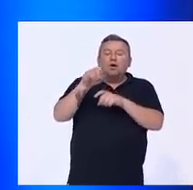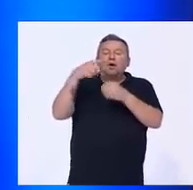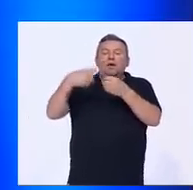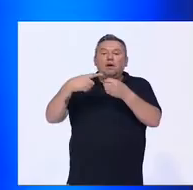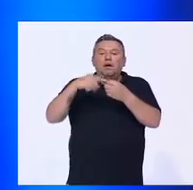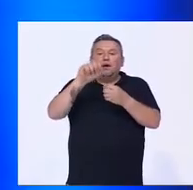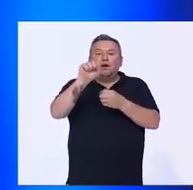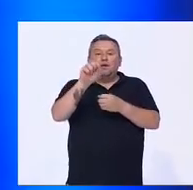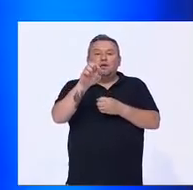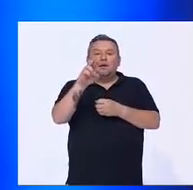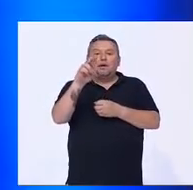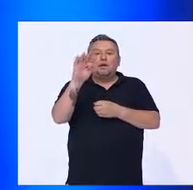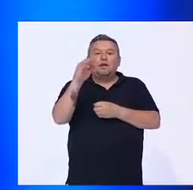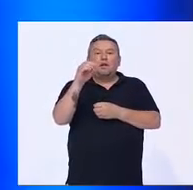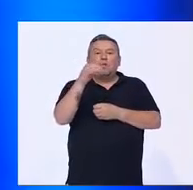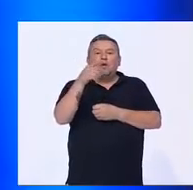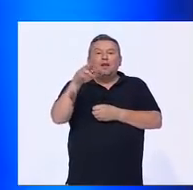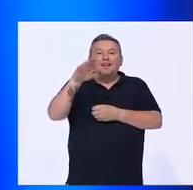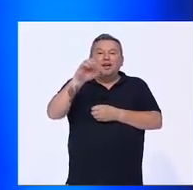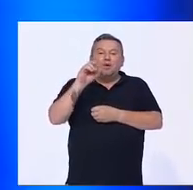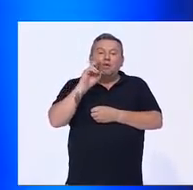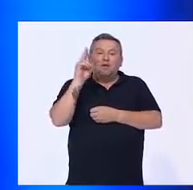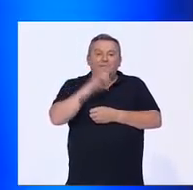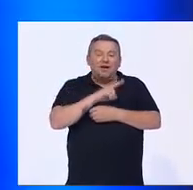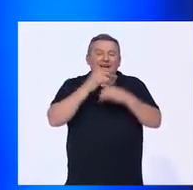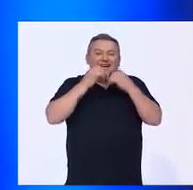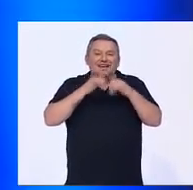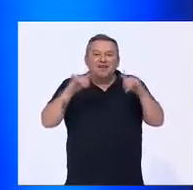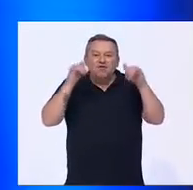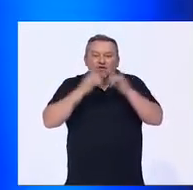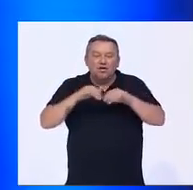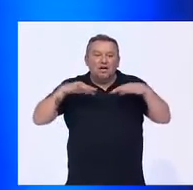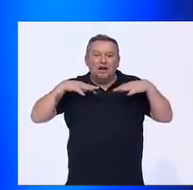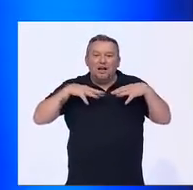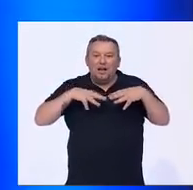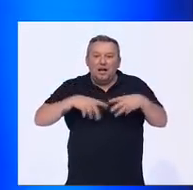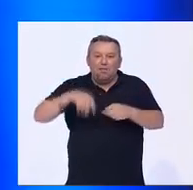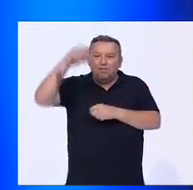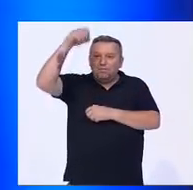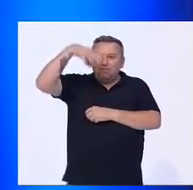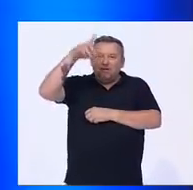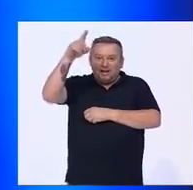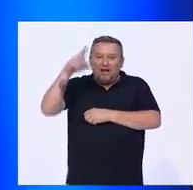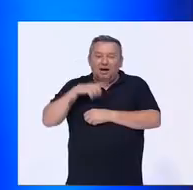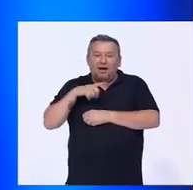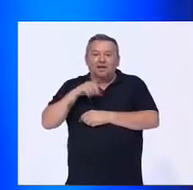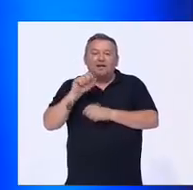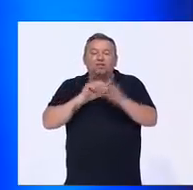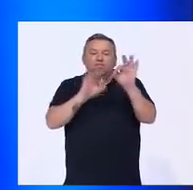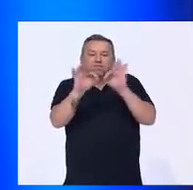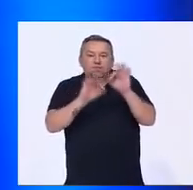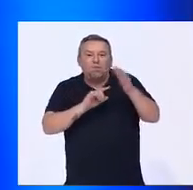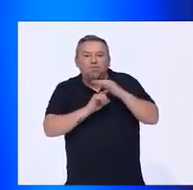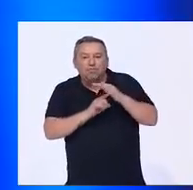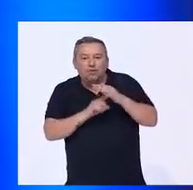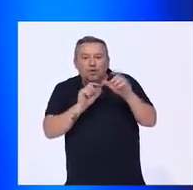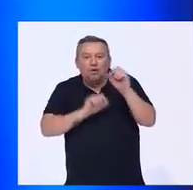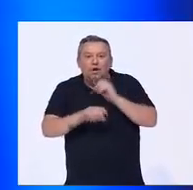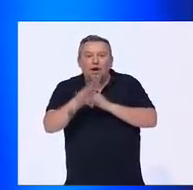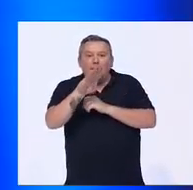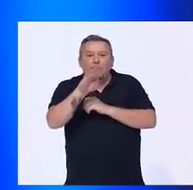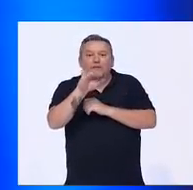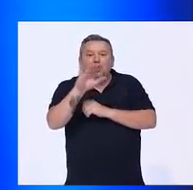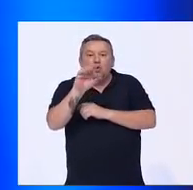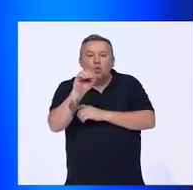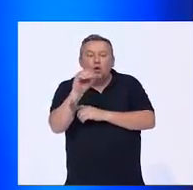eu fiquei impressionada. A produção de energia que acende as luzes de uma cidade, a energia que move os motores, é